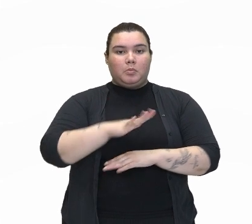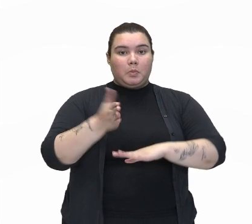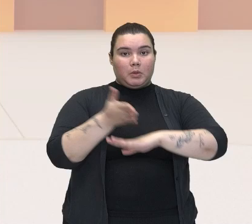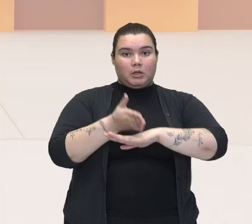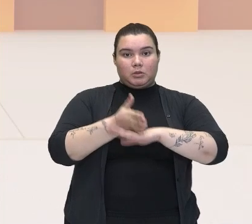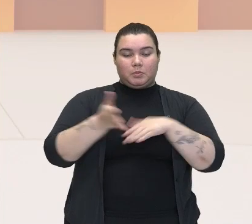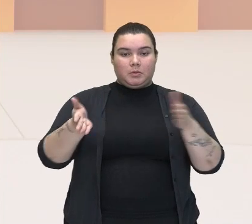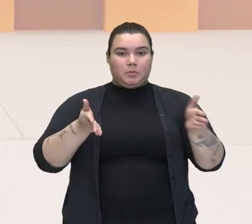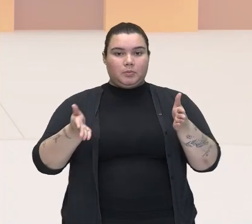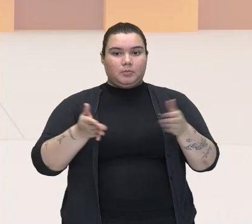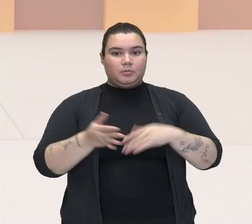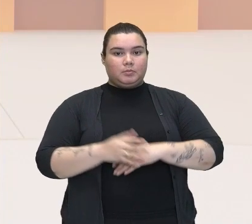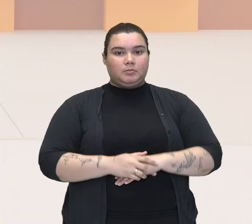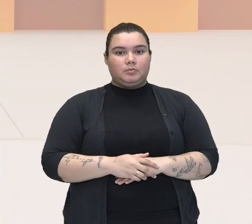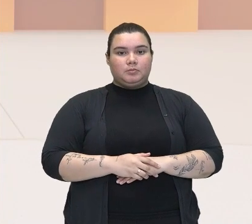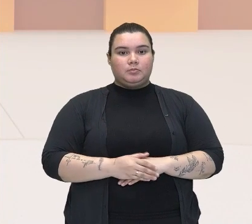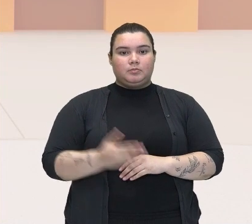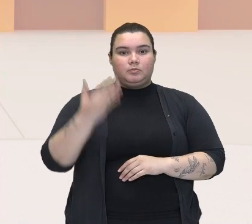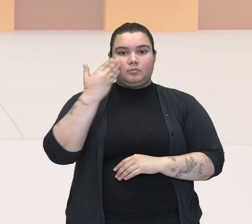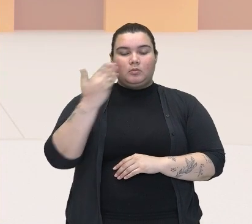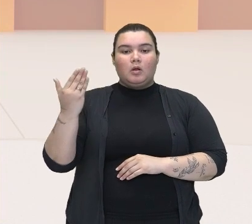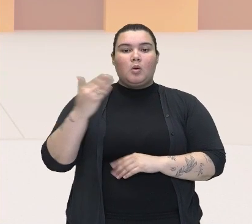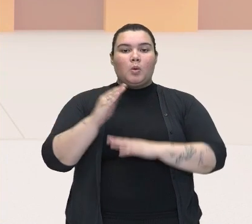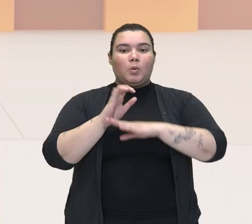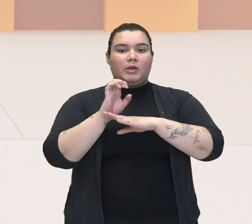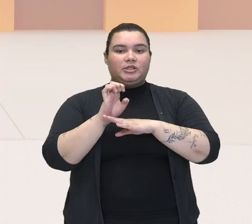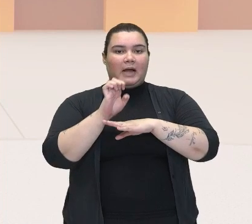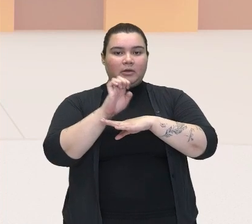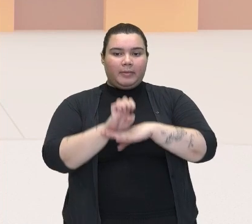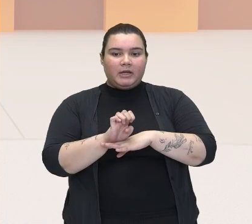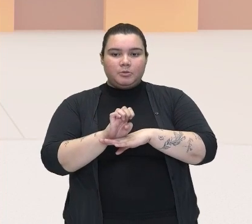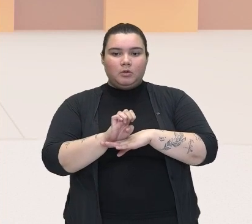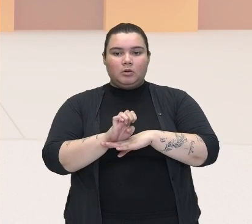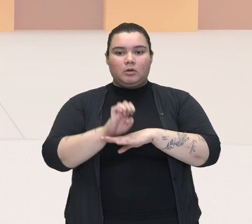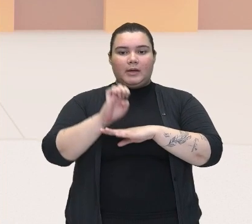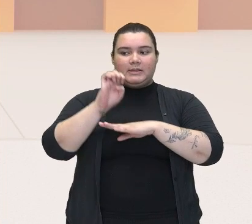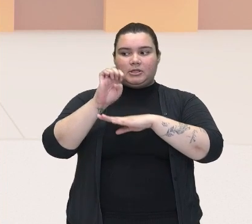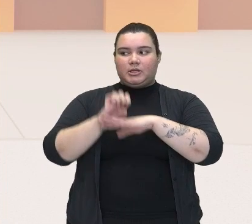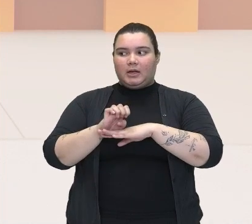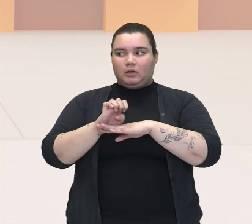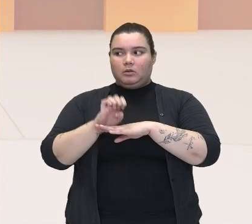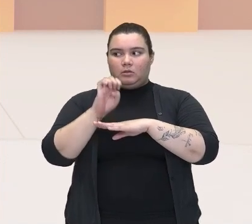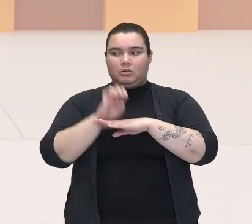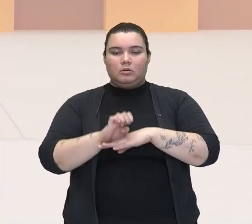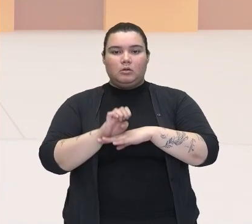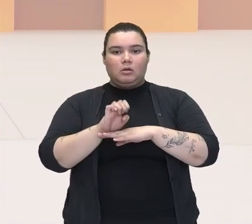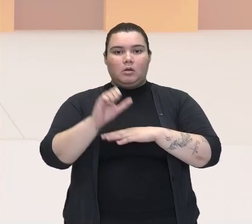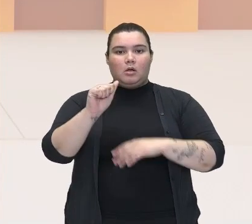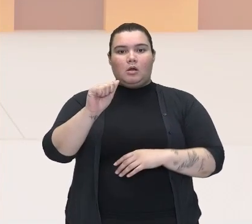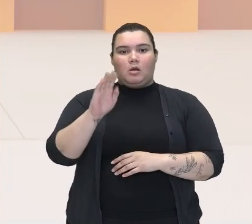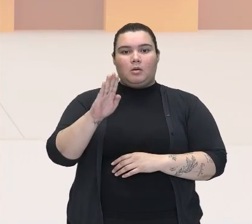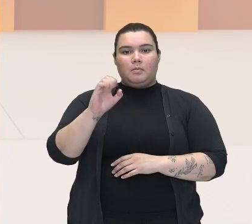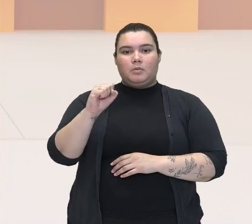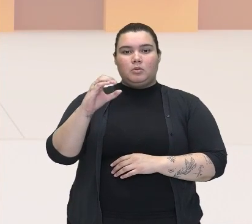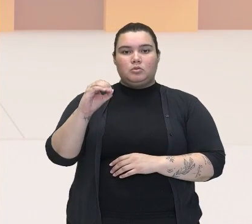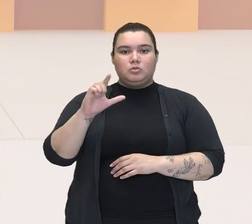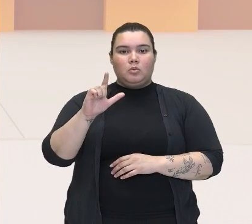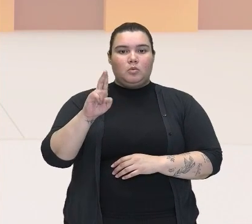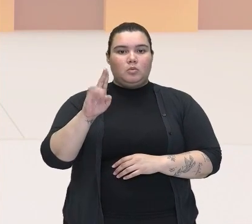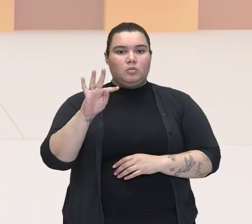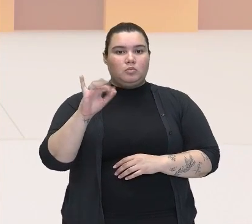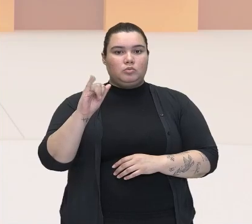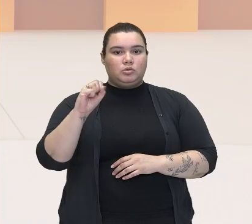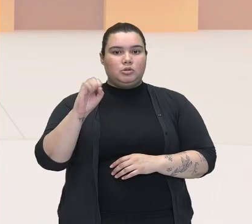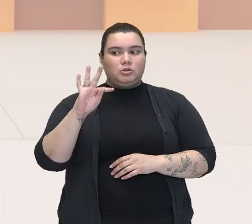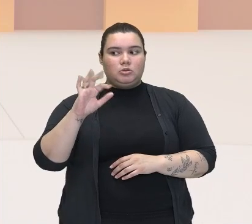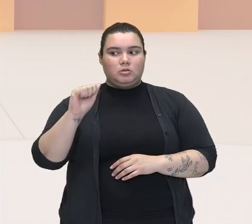vejam lá. Nós temos aqui o Estado absolutista. Nós vamos ver a economia do Estado